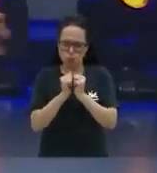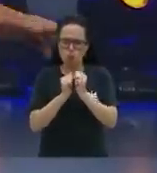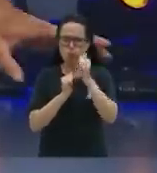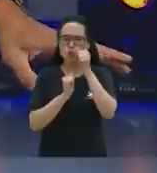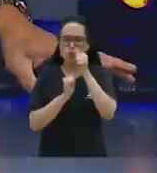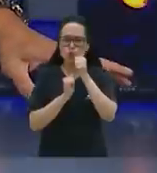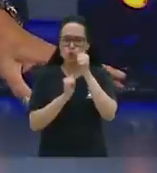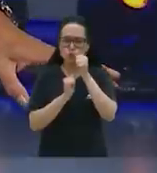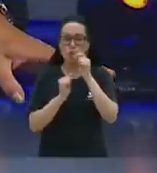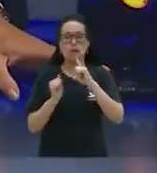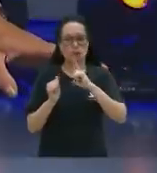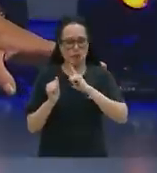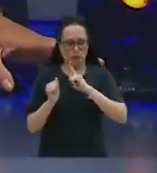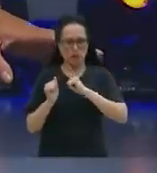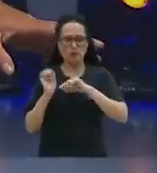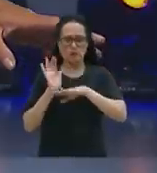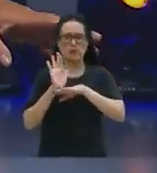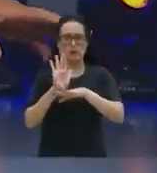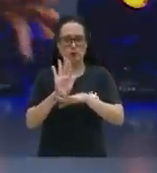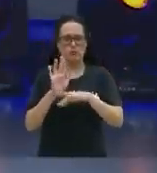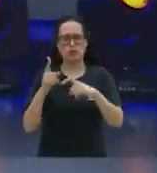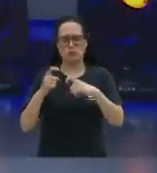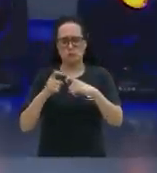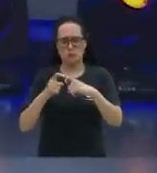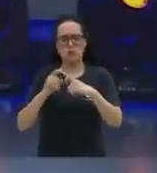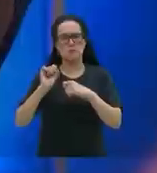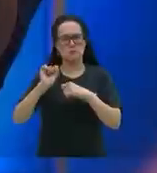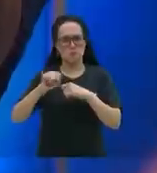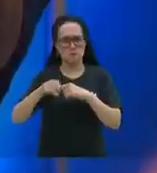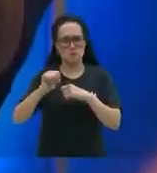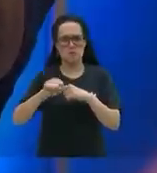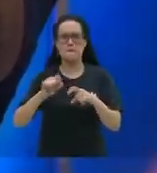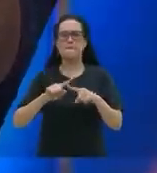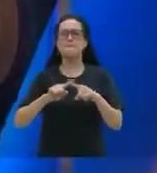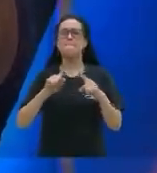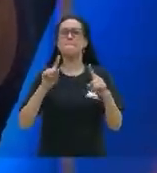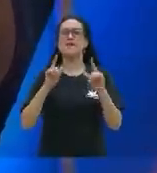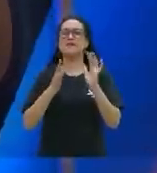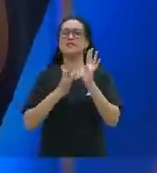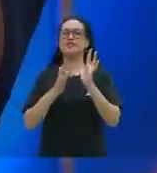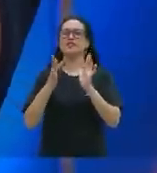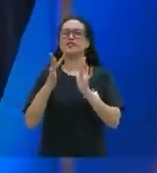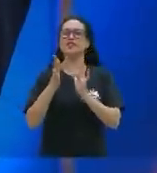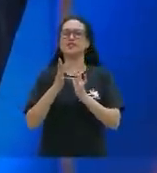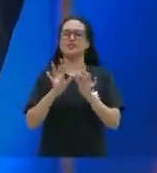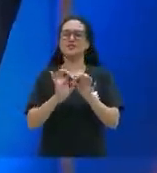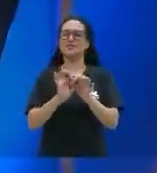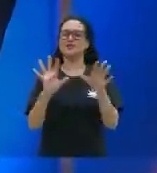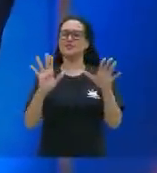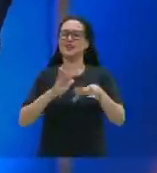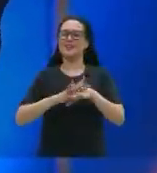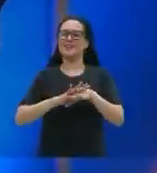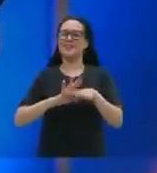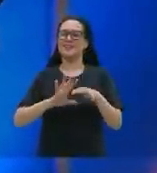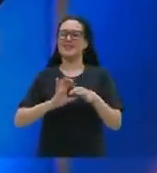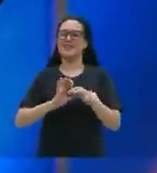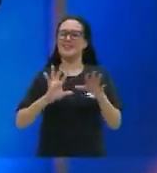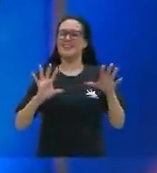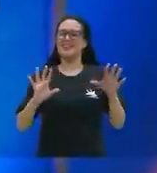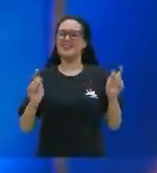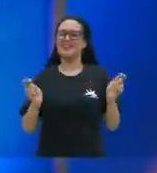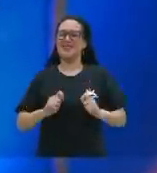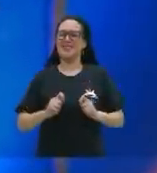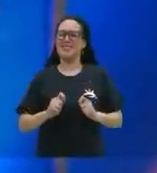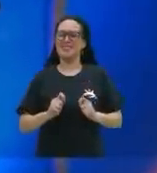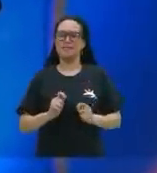Sim, teve assistência da medicina. Mas tem que Jesus que liberta e cura. O